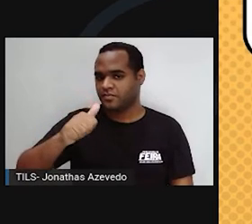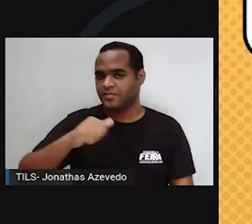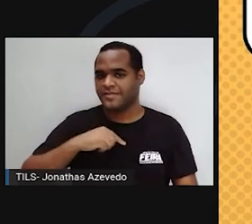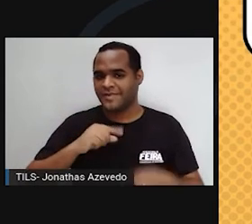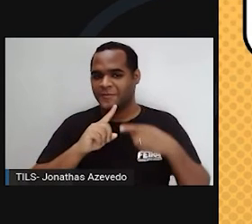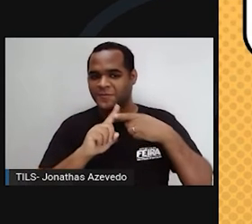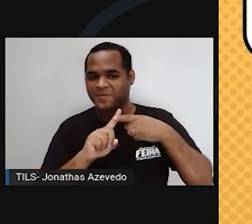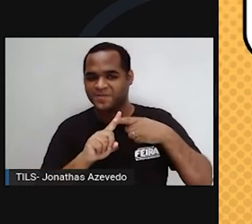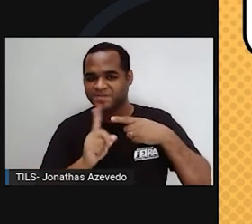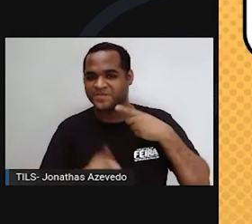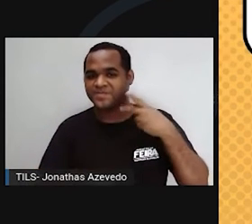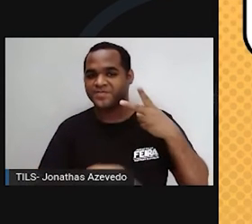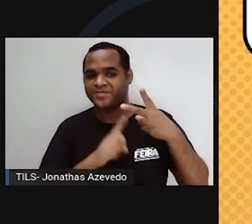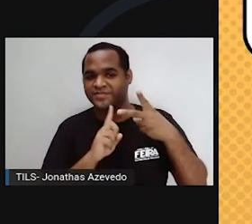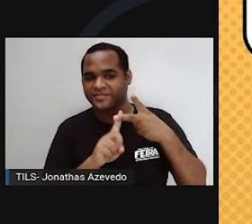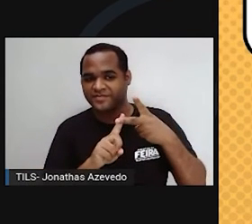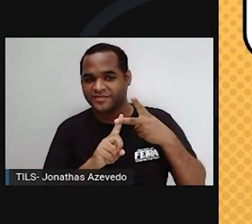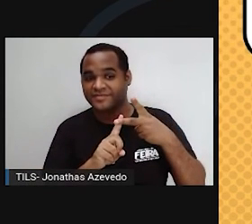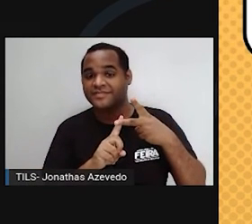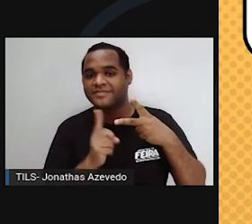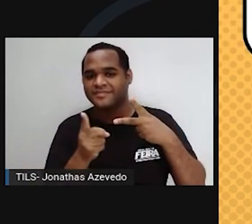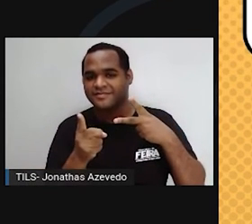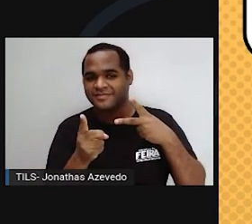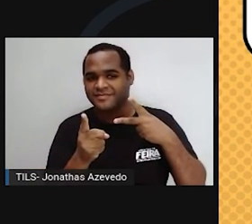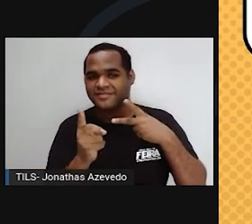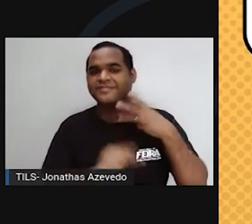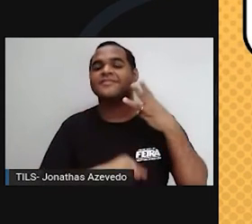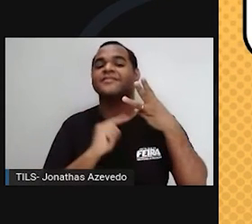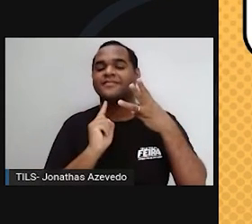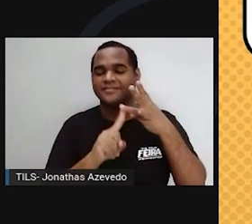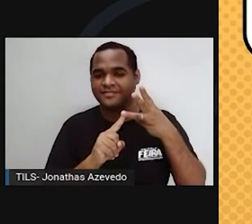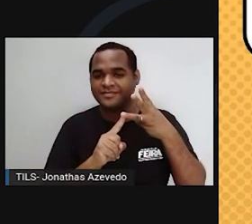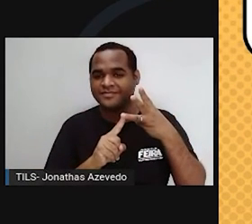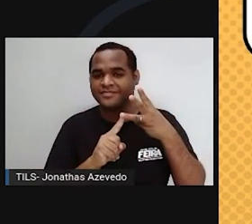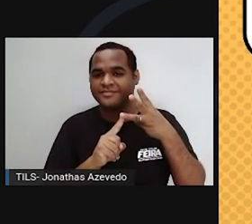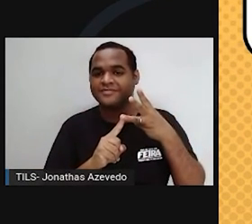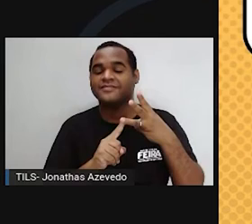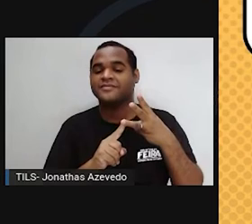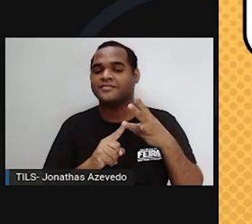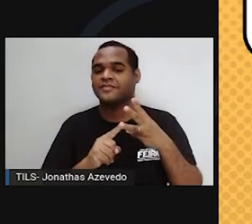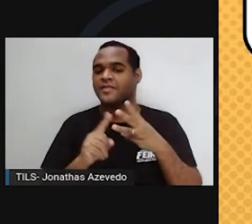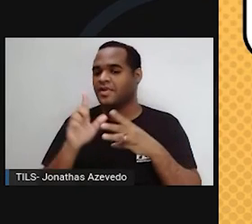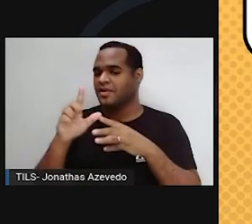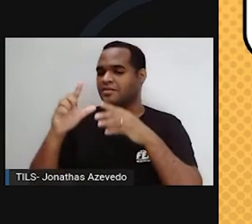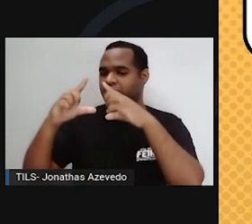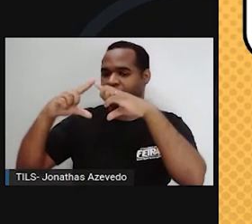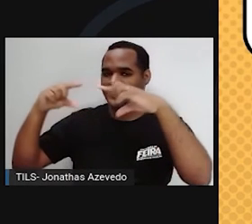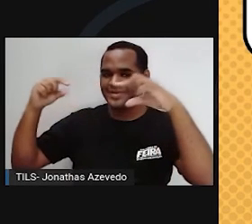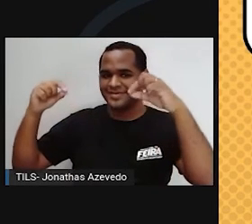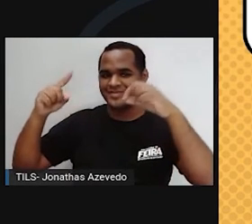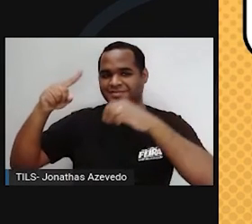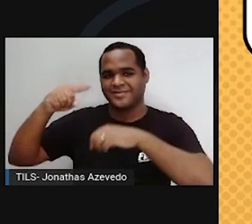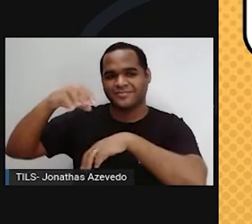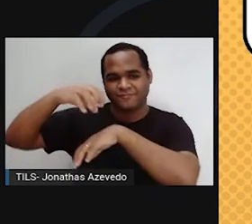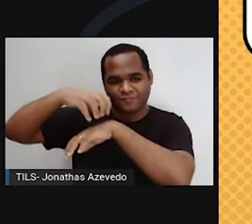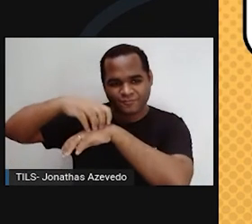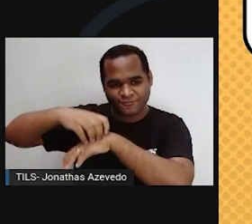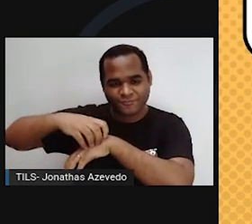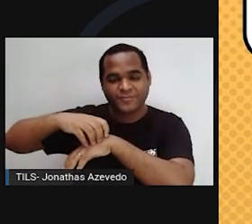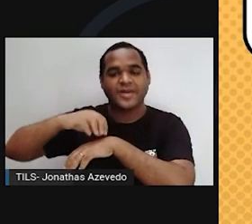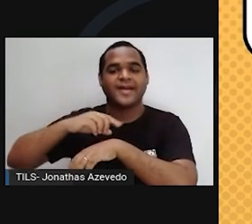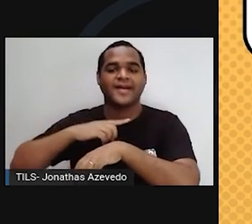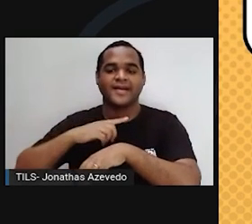Neil Armstrong, Edwin Buzz Aldrin e Michael Collins, pousa na Lua, sendo Neil Armstrong